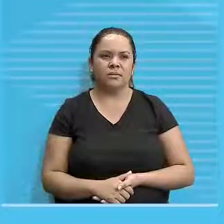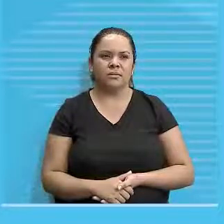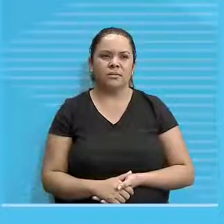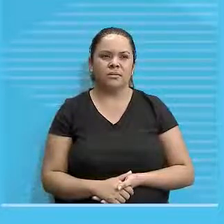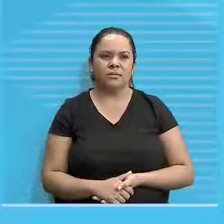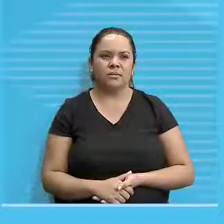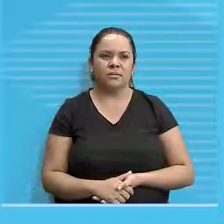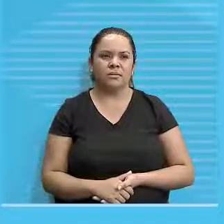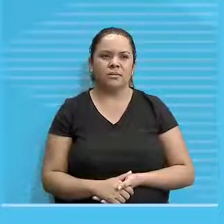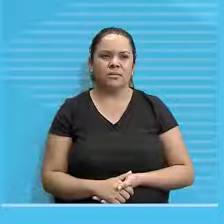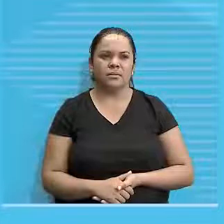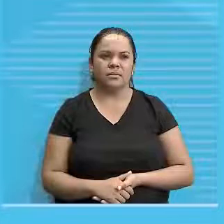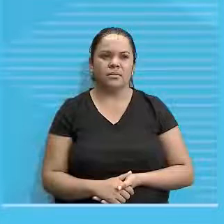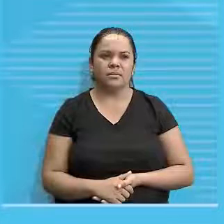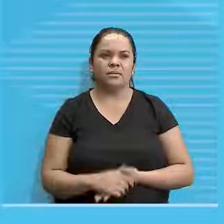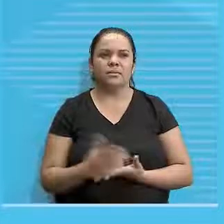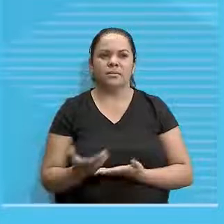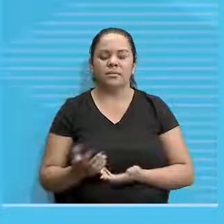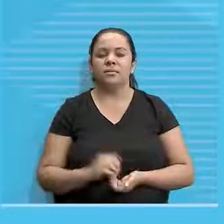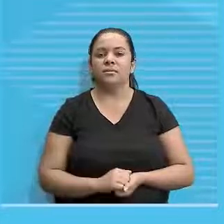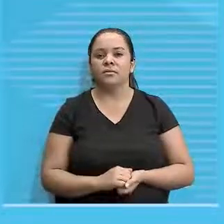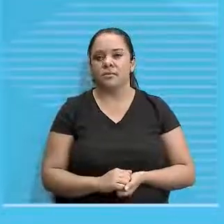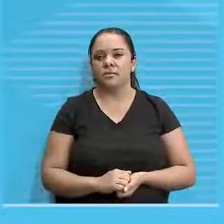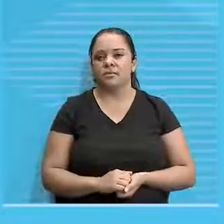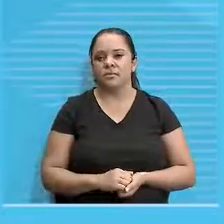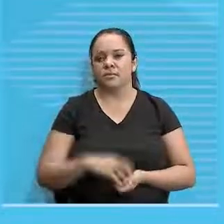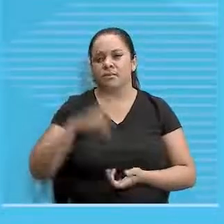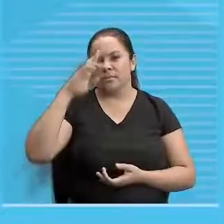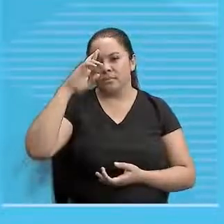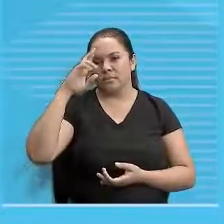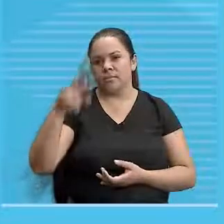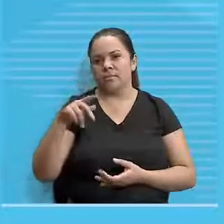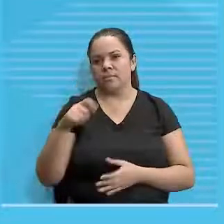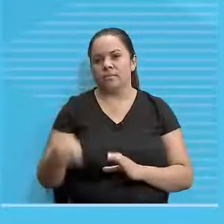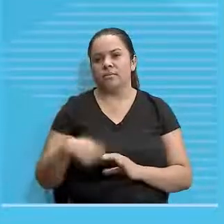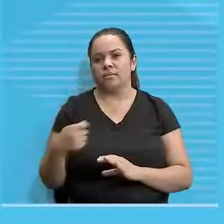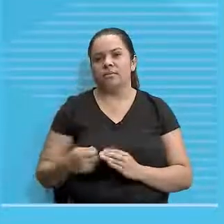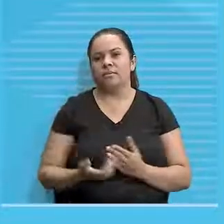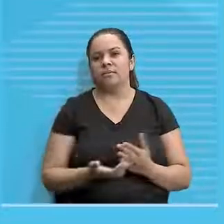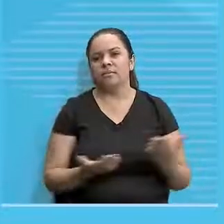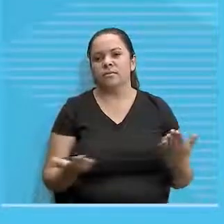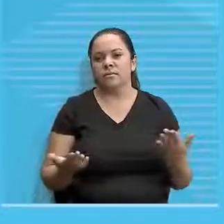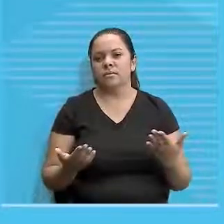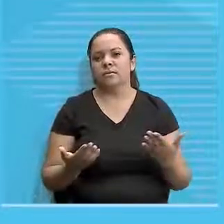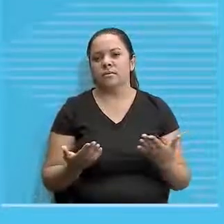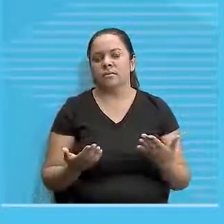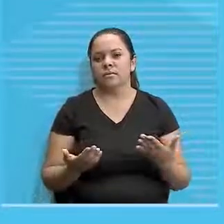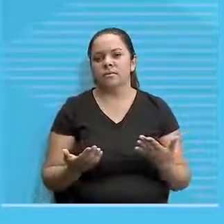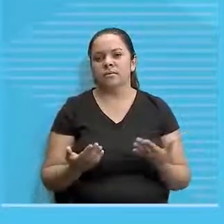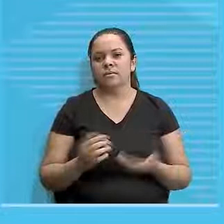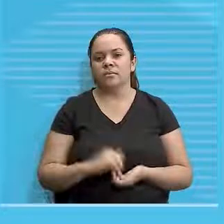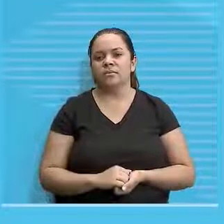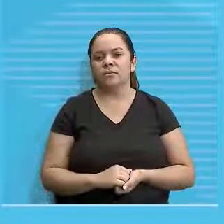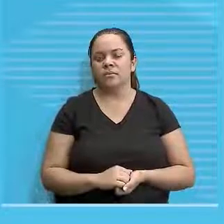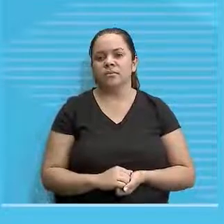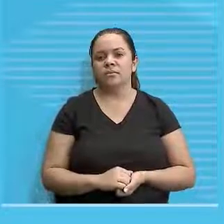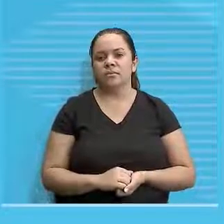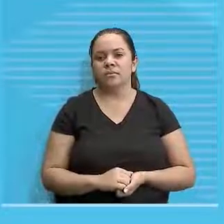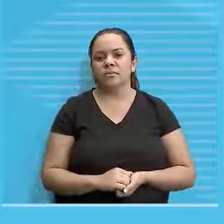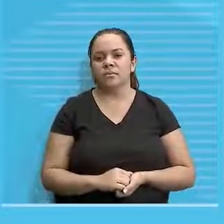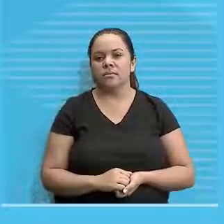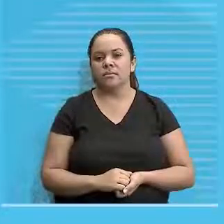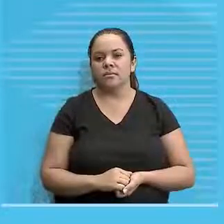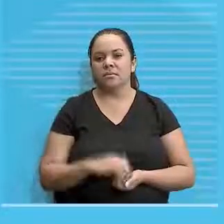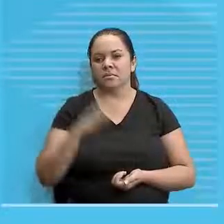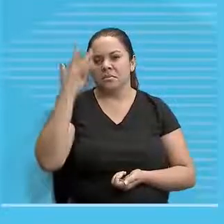O suporte vai responder aí, tá certo, São Félix do Piauí? Fala aí com a galera do suporte aqui. Eu acho que a nossa